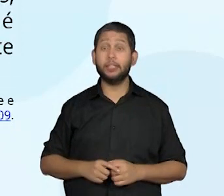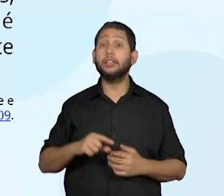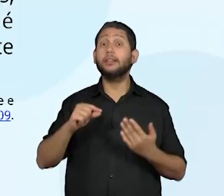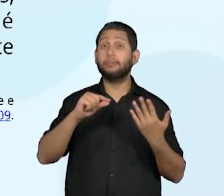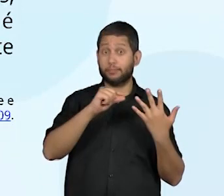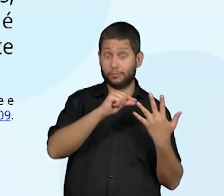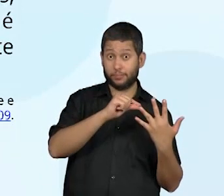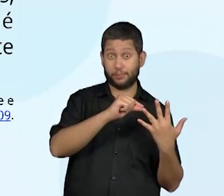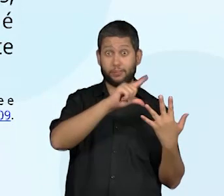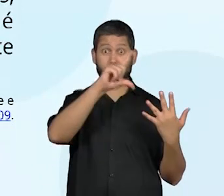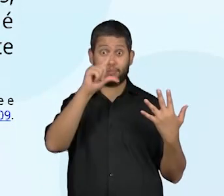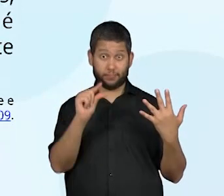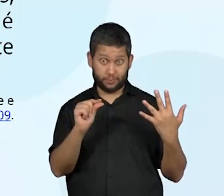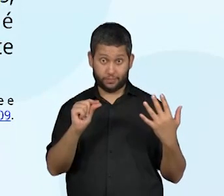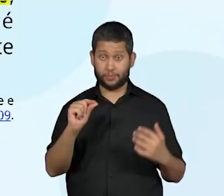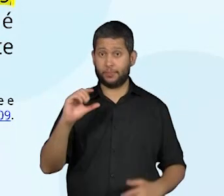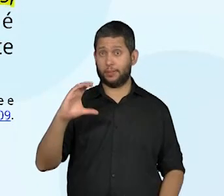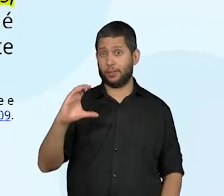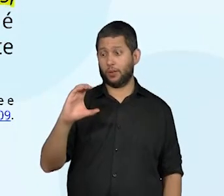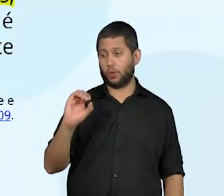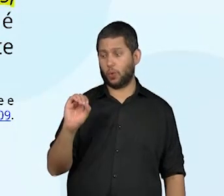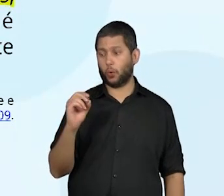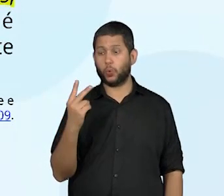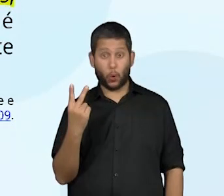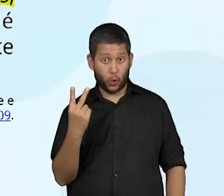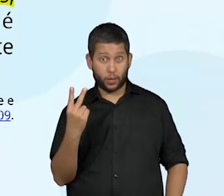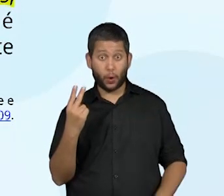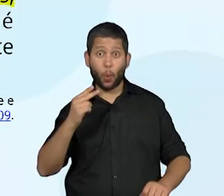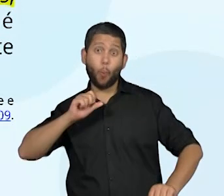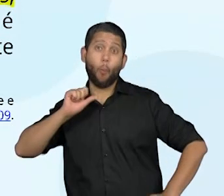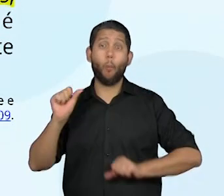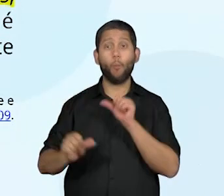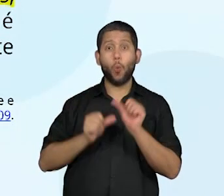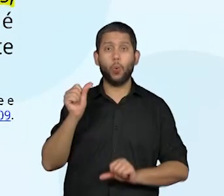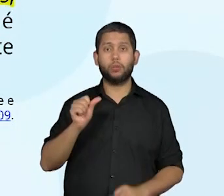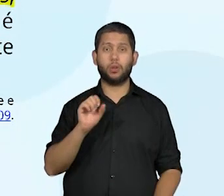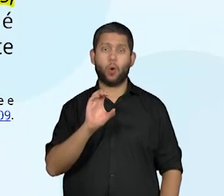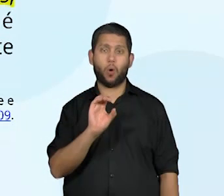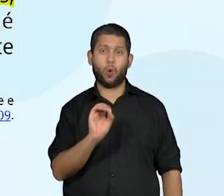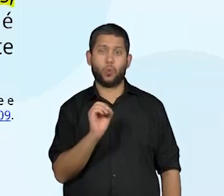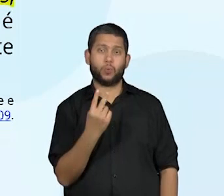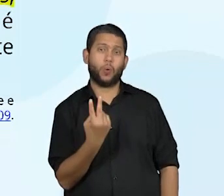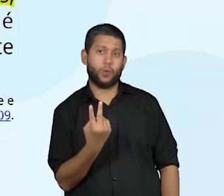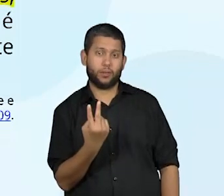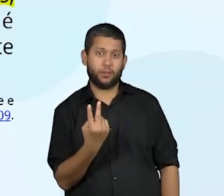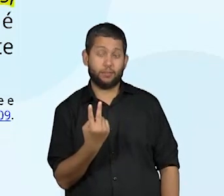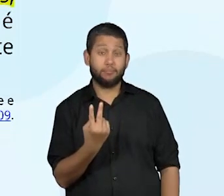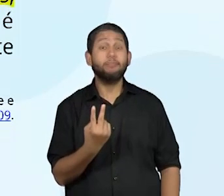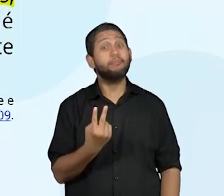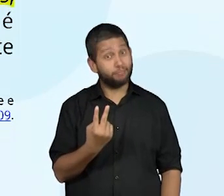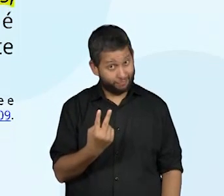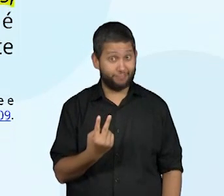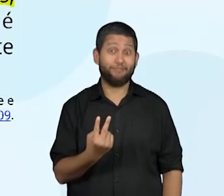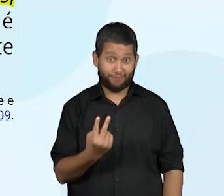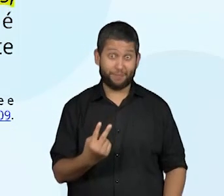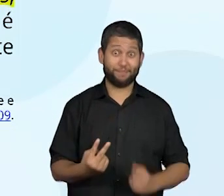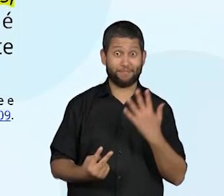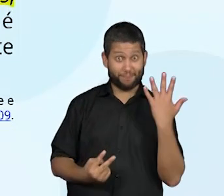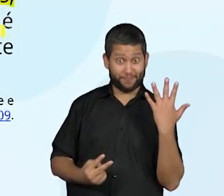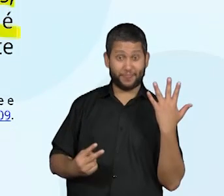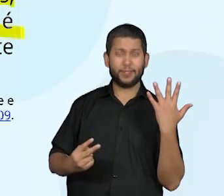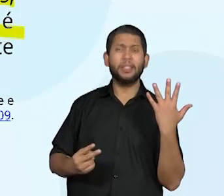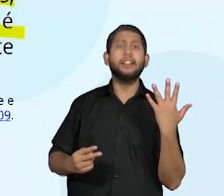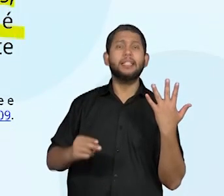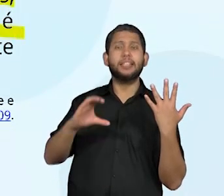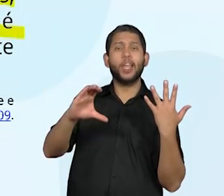oxigênio, que é respirado pelas pessoas, pelos outros animais e demais seres vivos. A